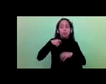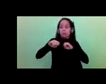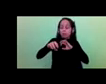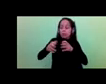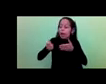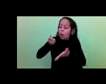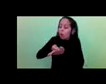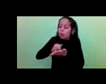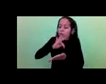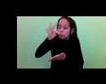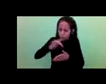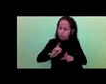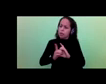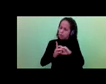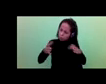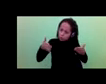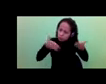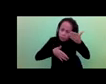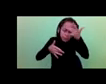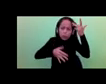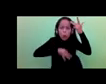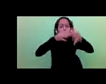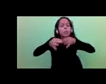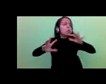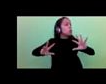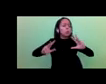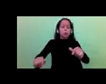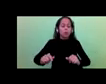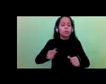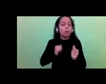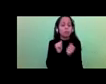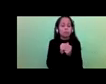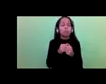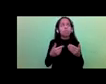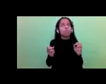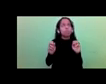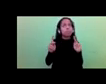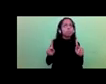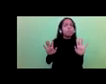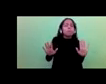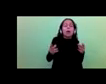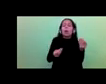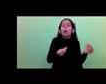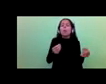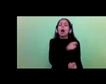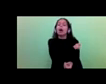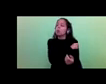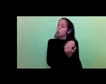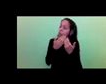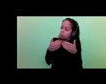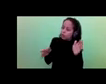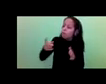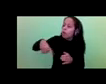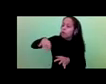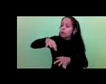democrática. Sim, qual é o espaço que nós damos aos nossos alunos para criticar a